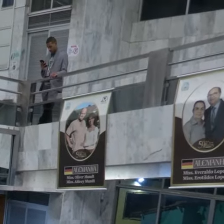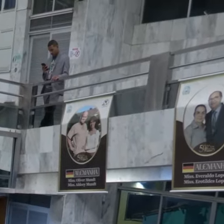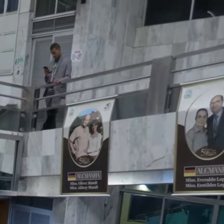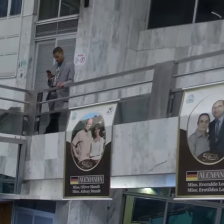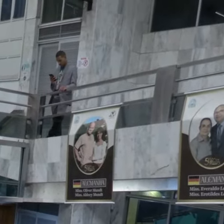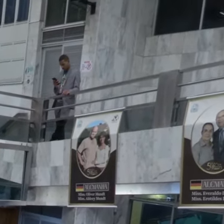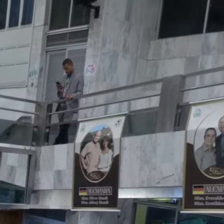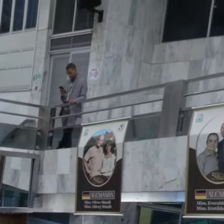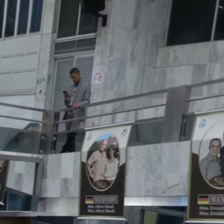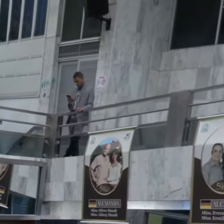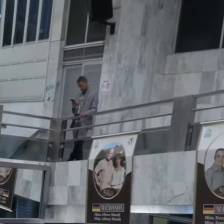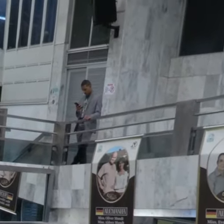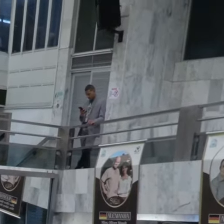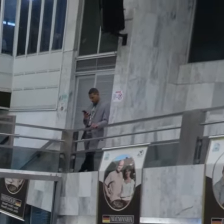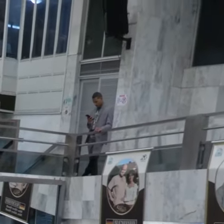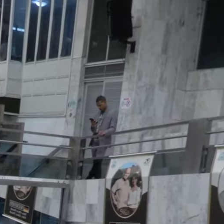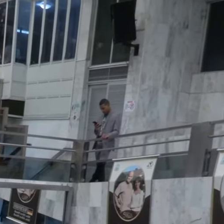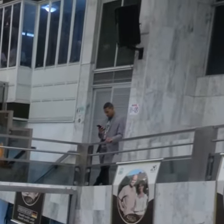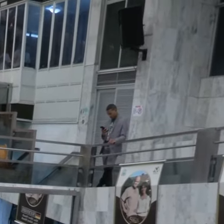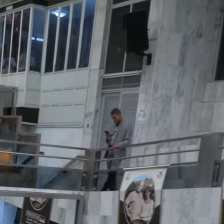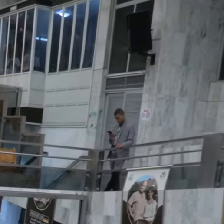E tira todo eu.